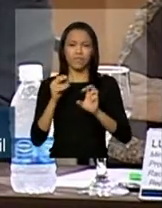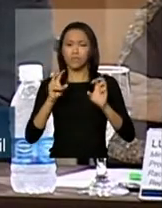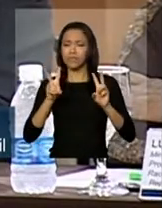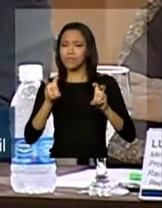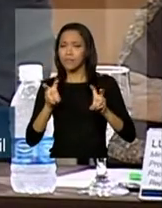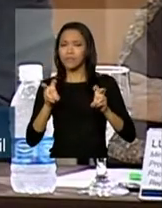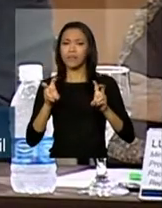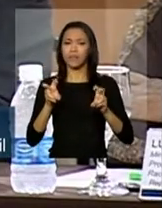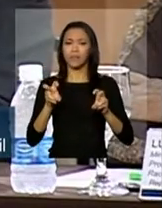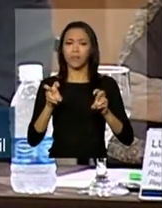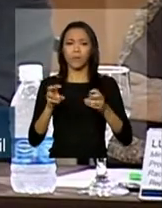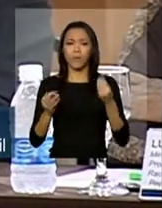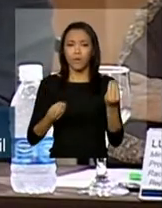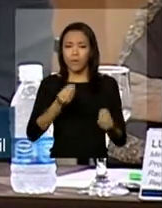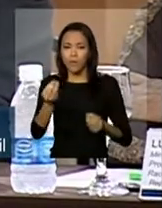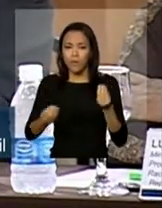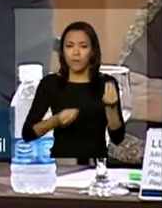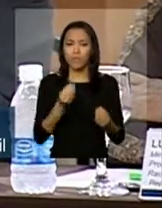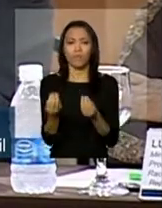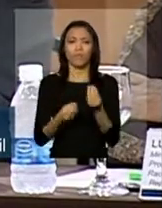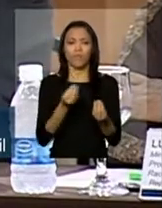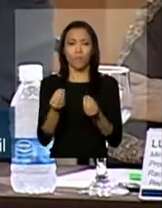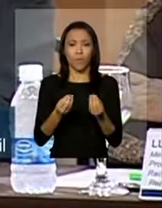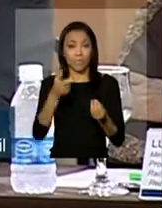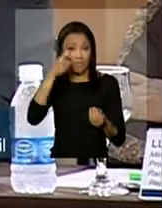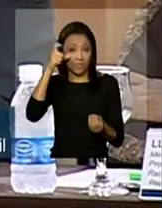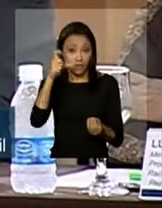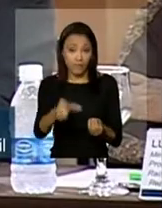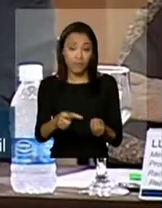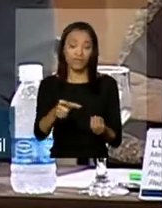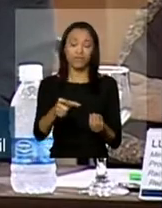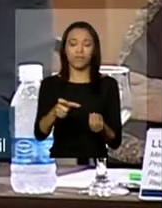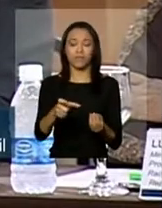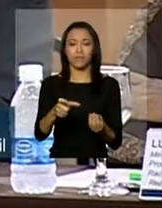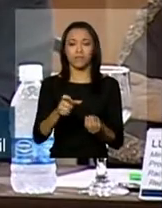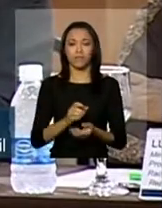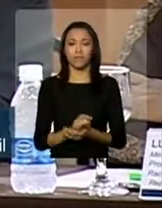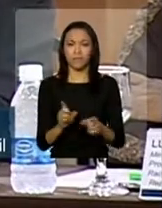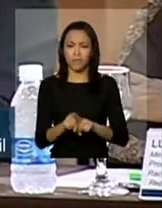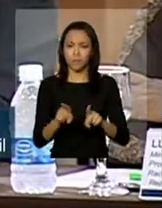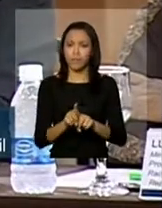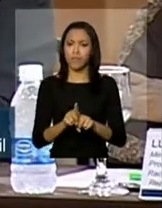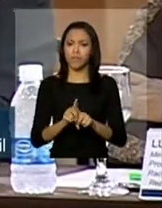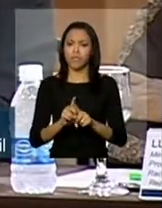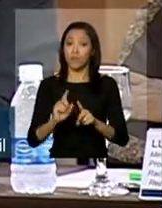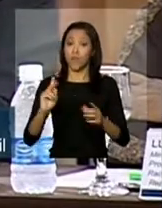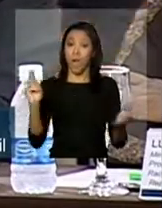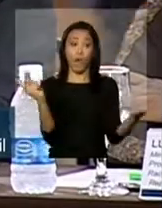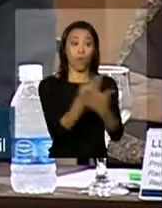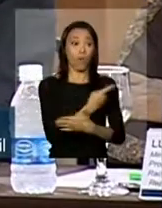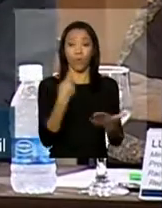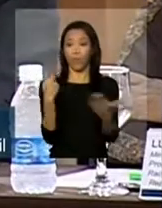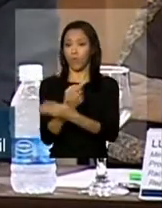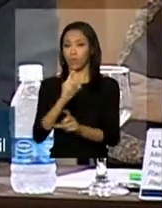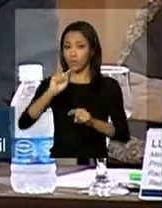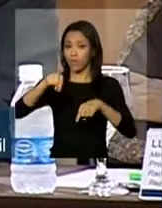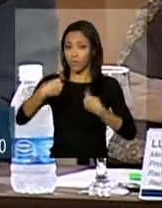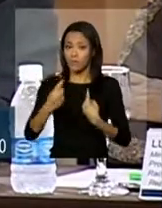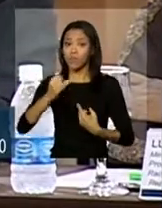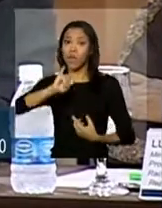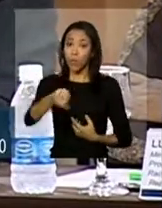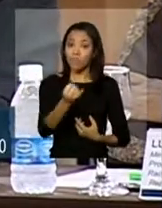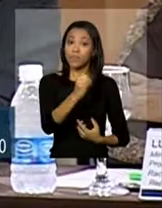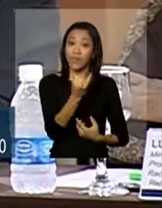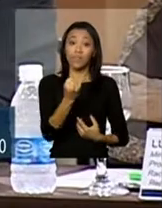fazer aquela conciliação entre aqueles interesses, aqueles desafios e aquelas oportunidades